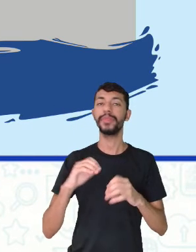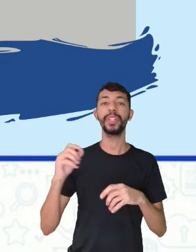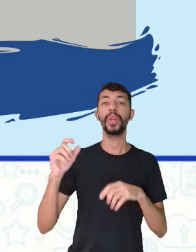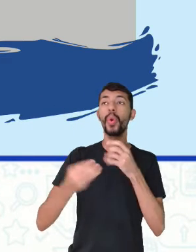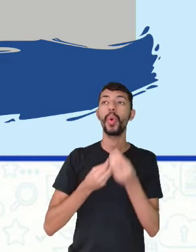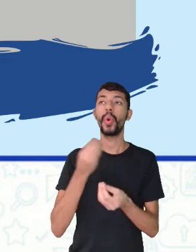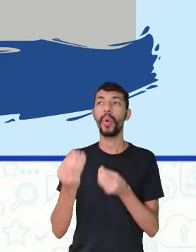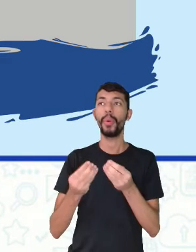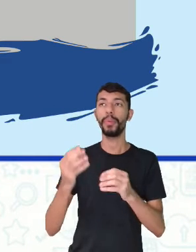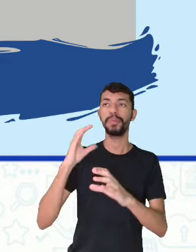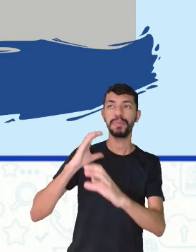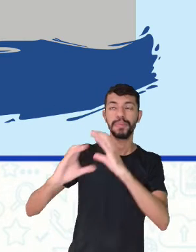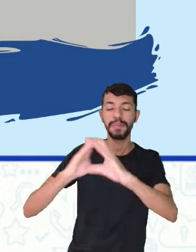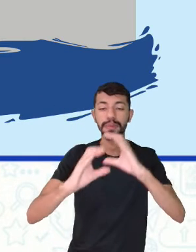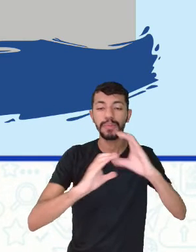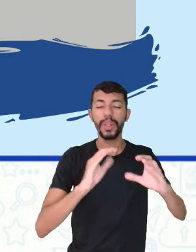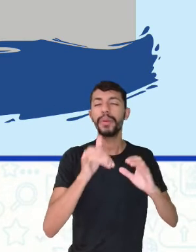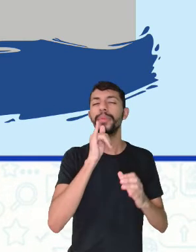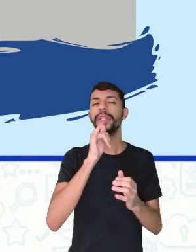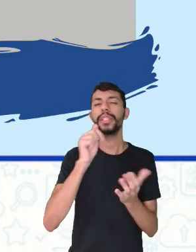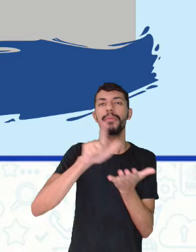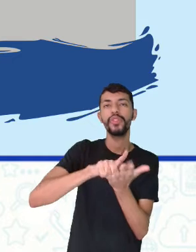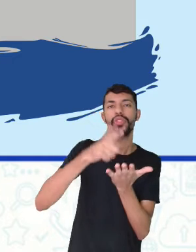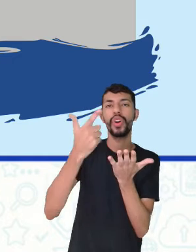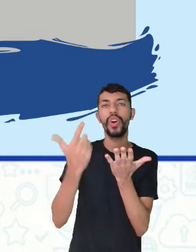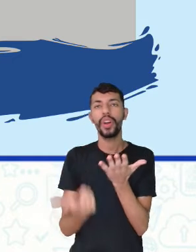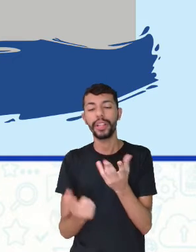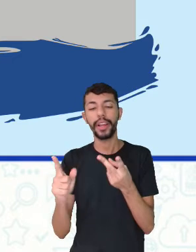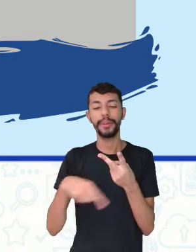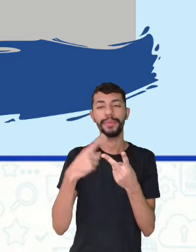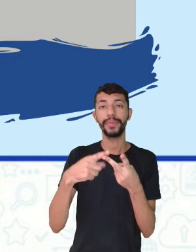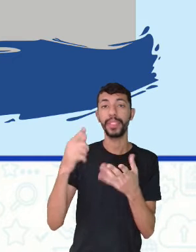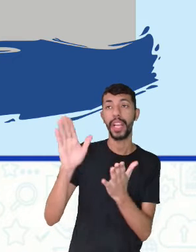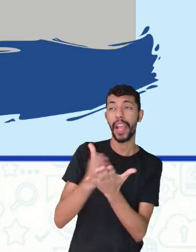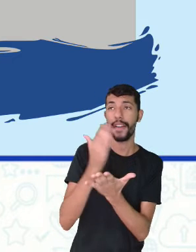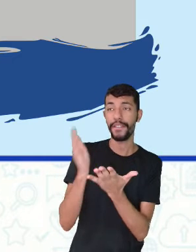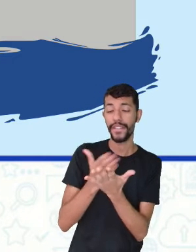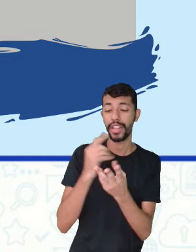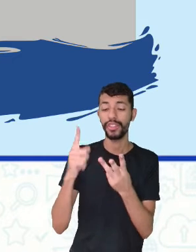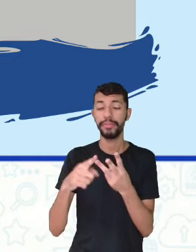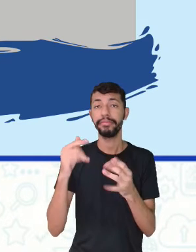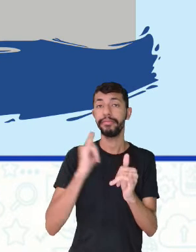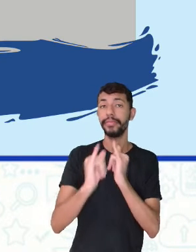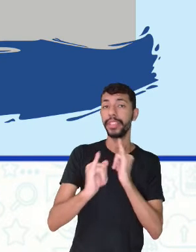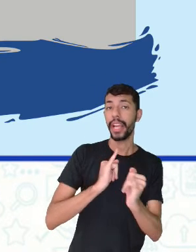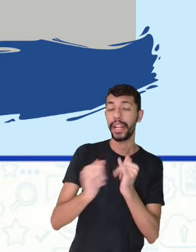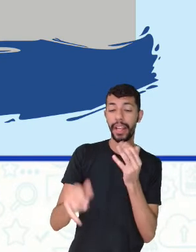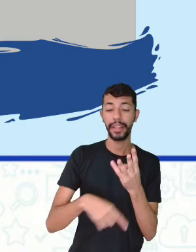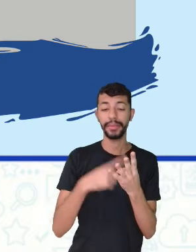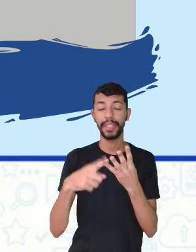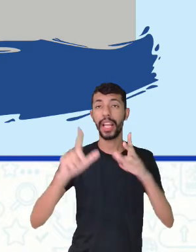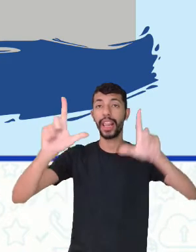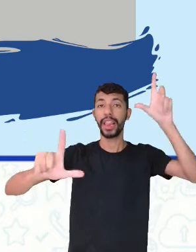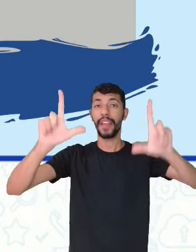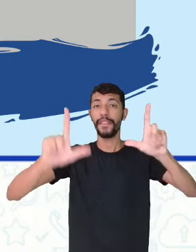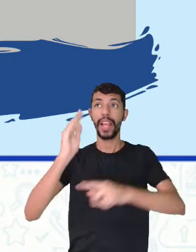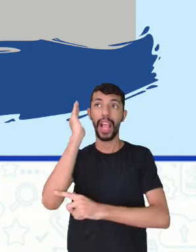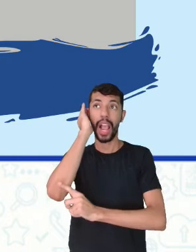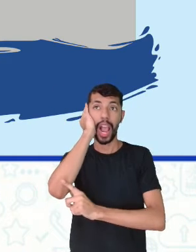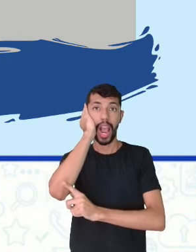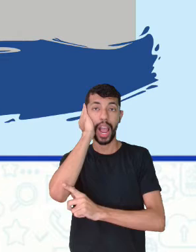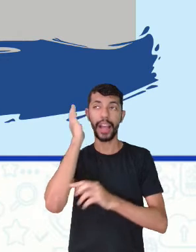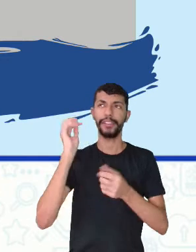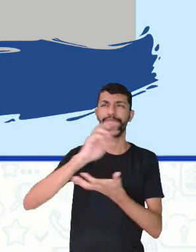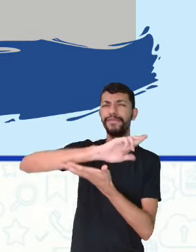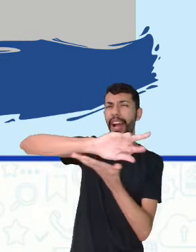de comunicação, como jornais, revistas, internet, televisão, rádio e